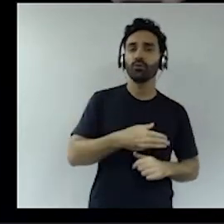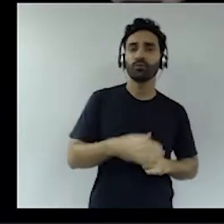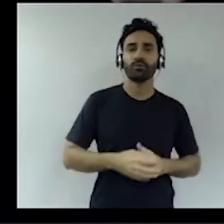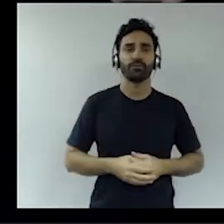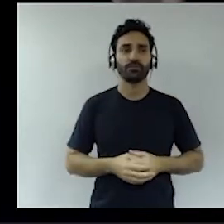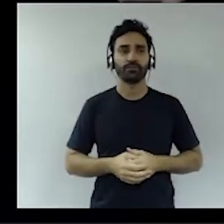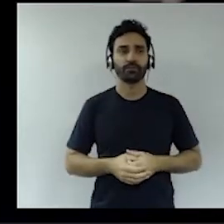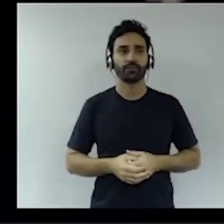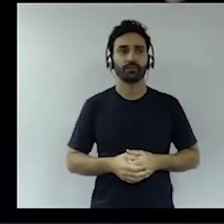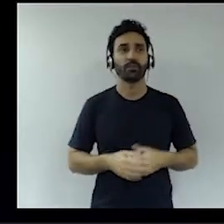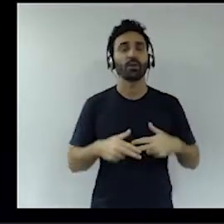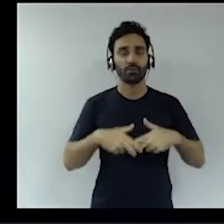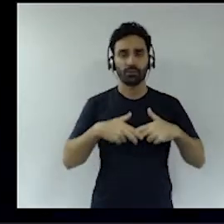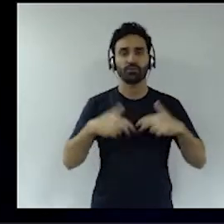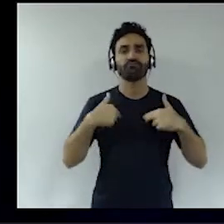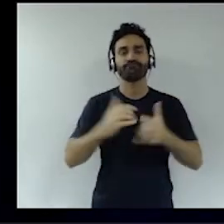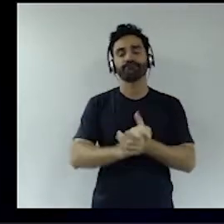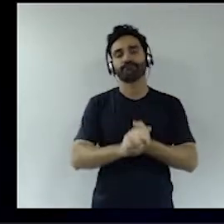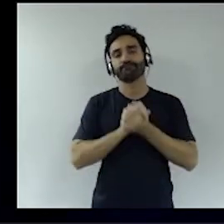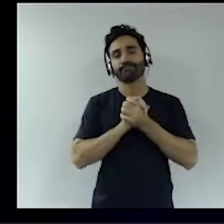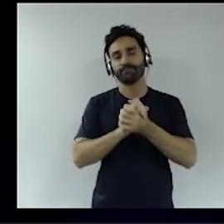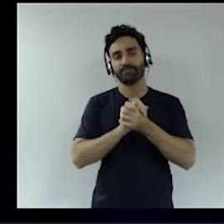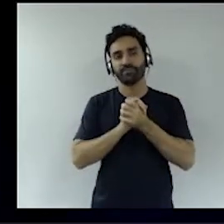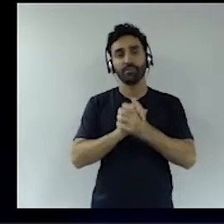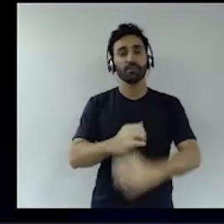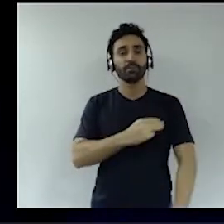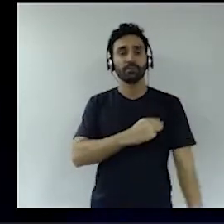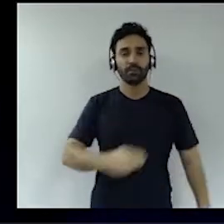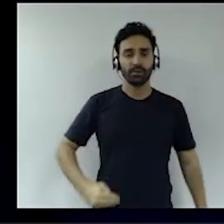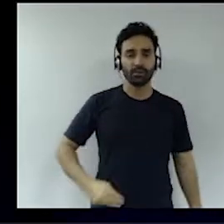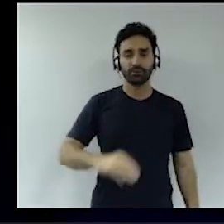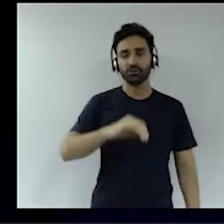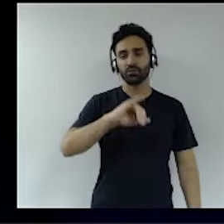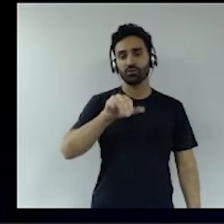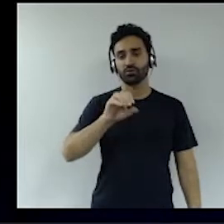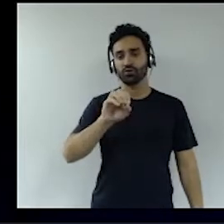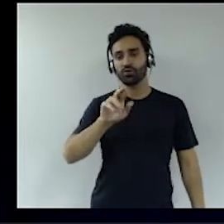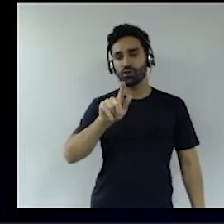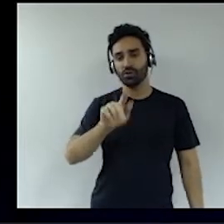inusitado. Minha saudação aos ministros Jorge Mussi,